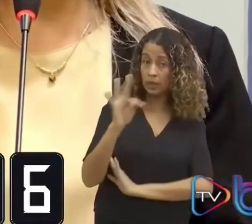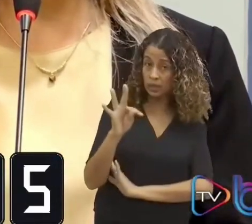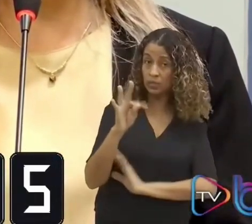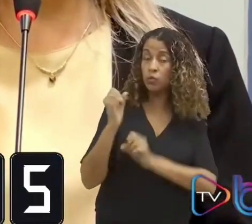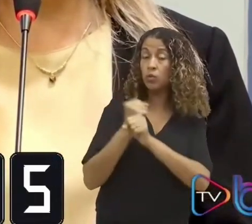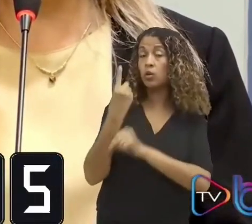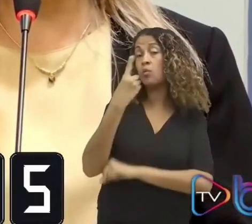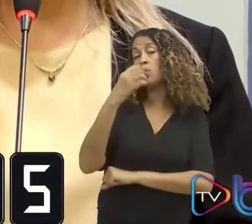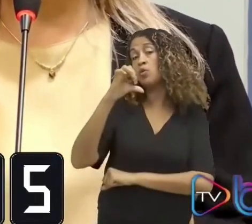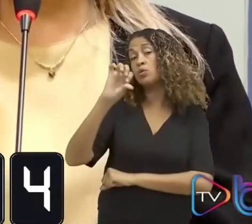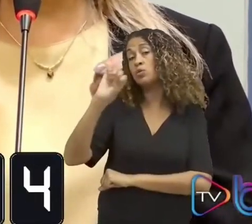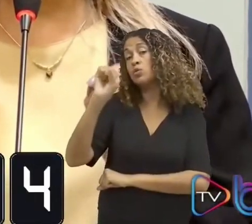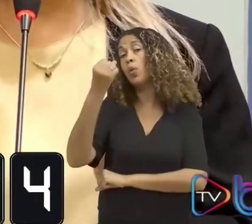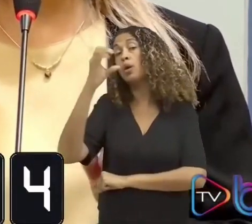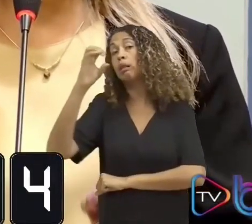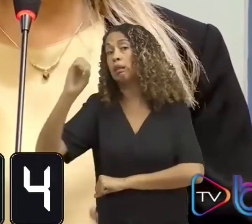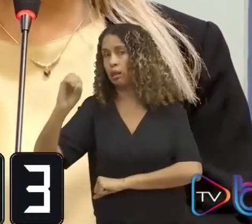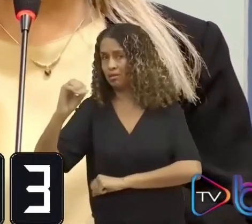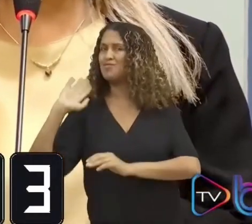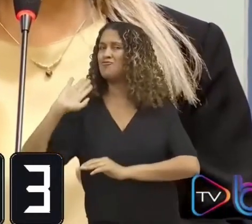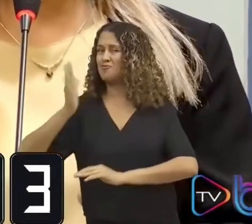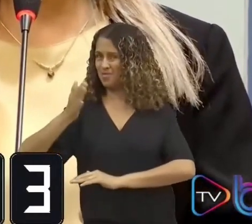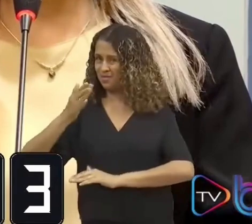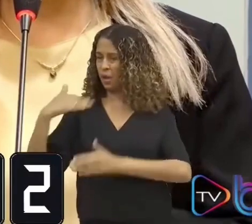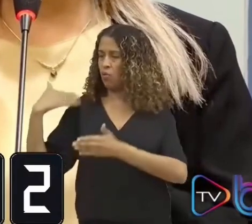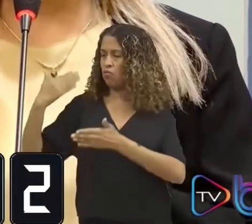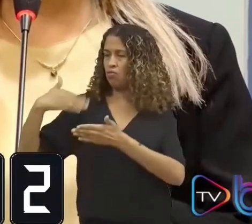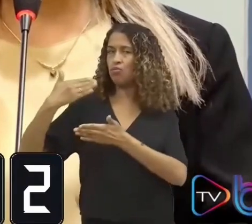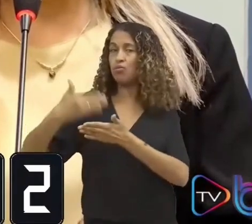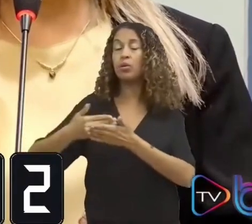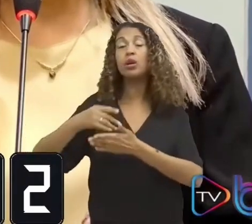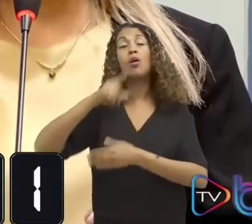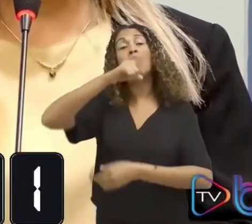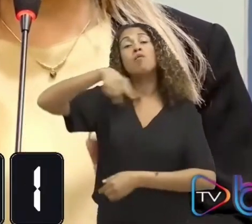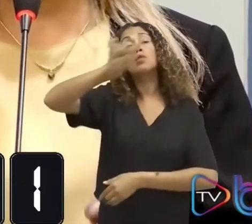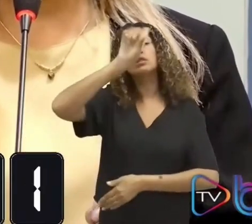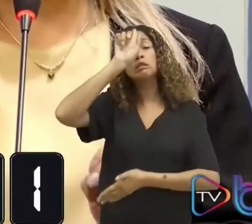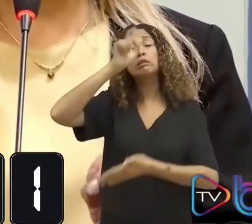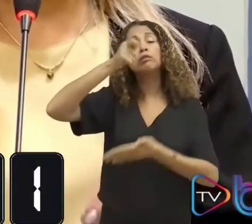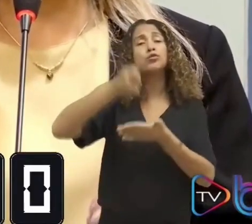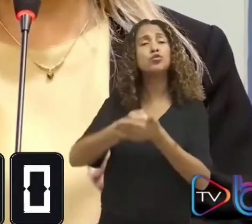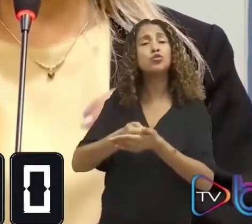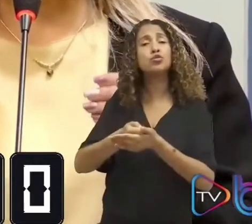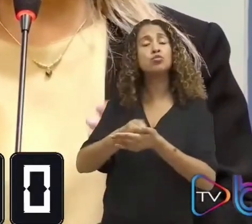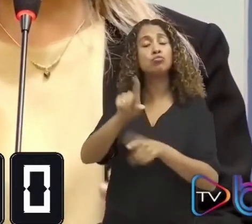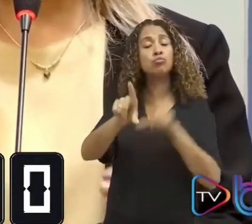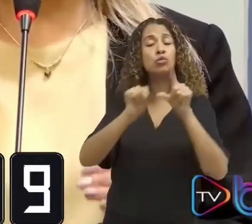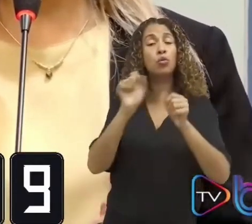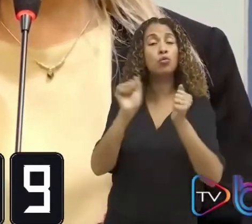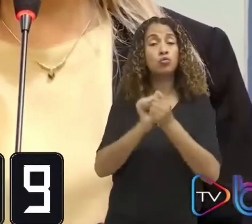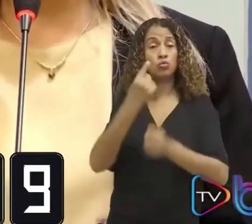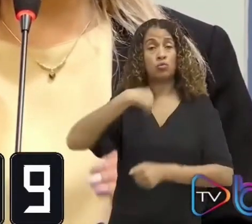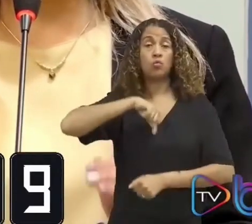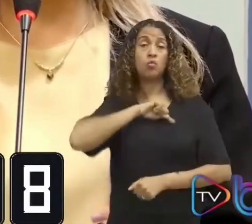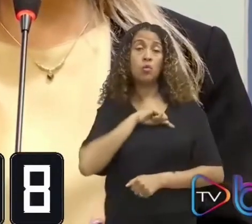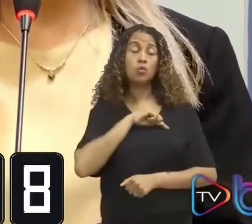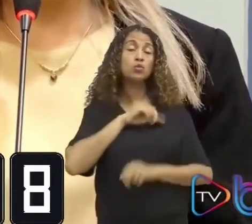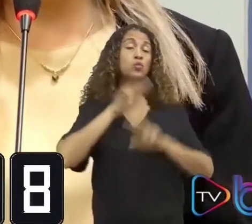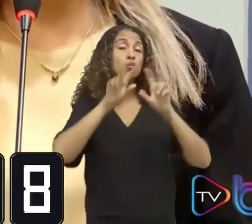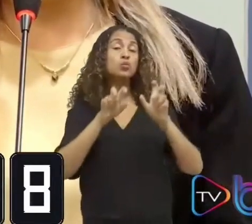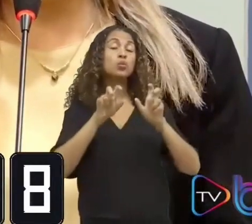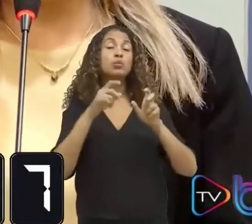orçamento participativo, onde você vai decidir e vai gerenciar junto conosco as demandas da